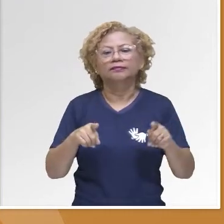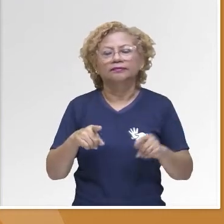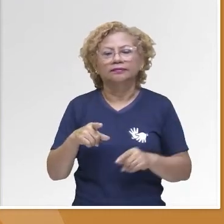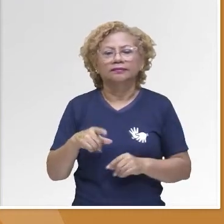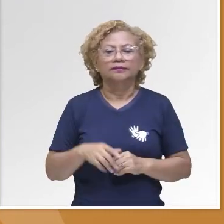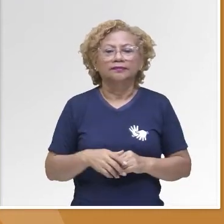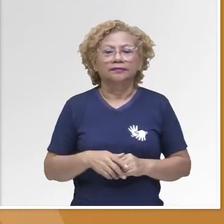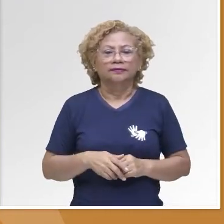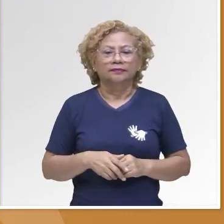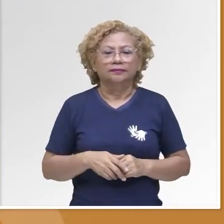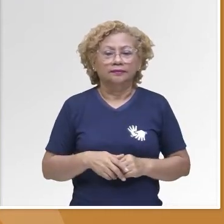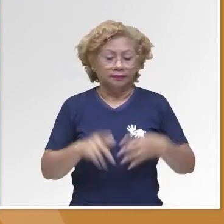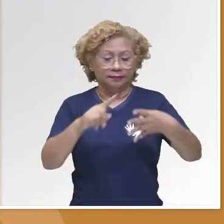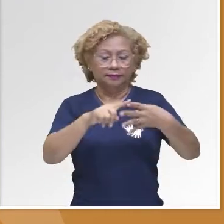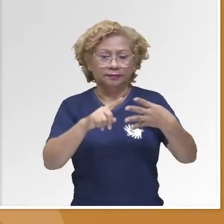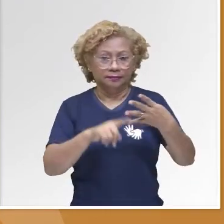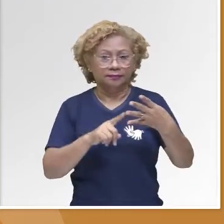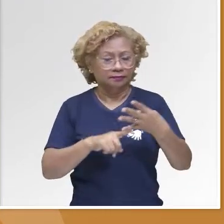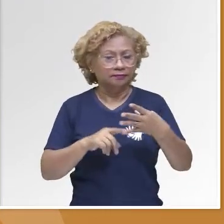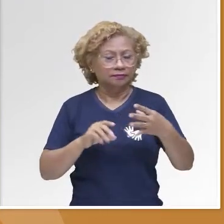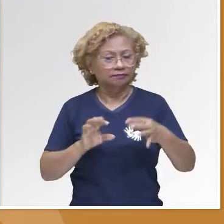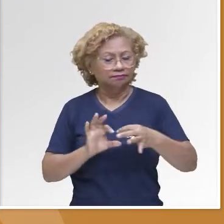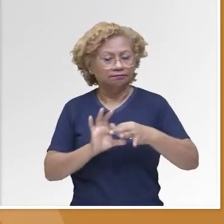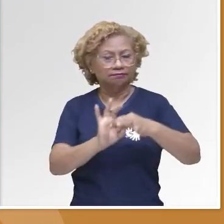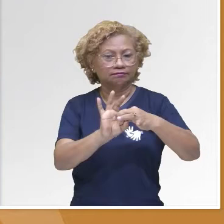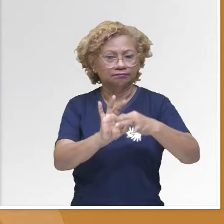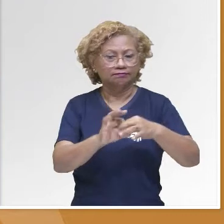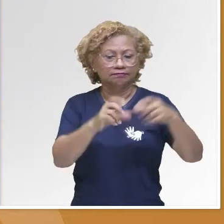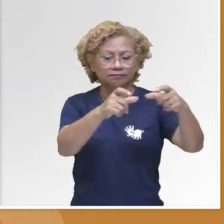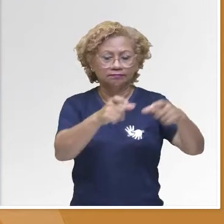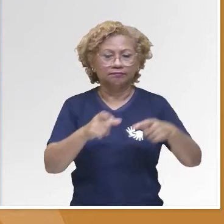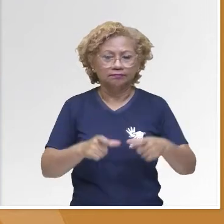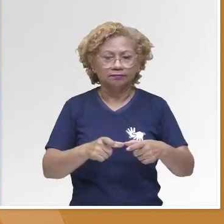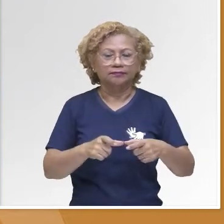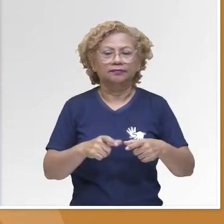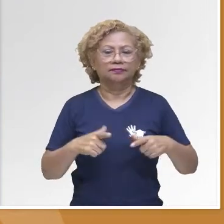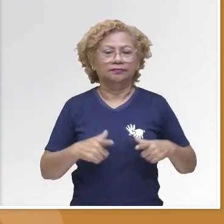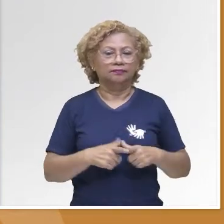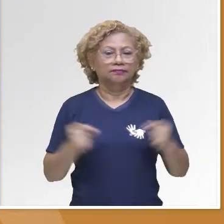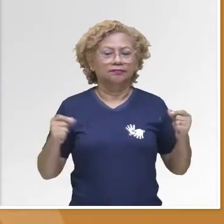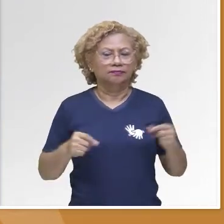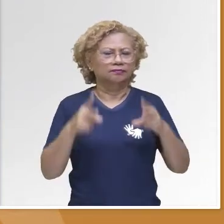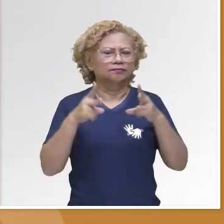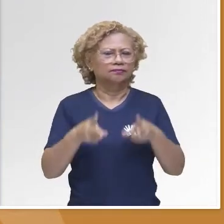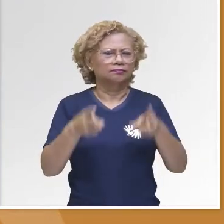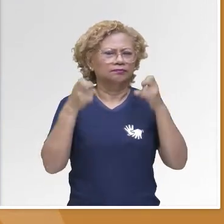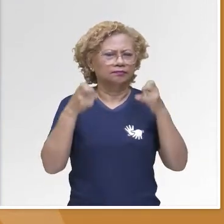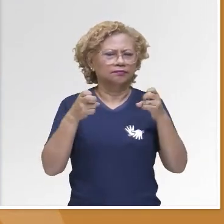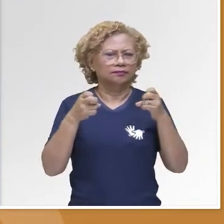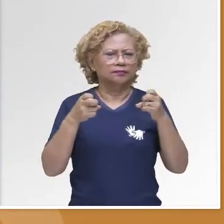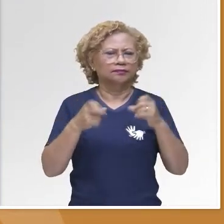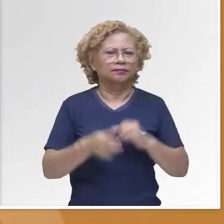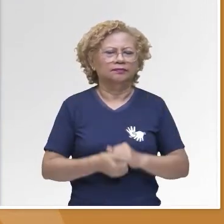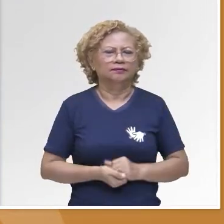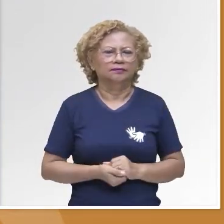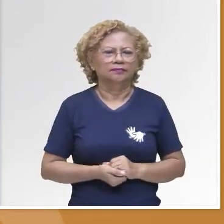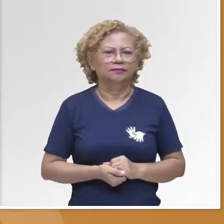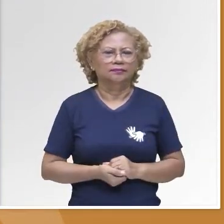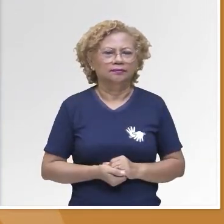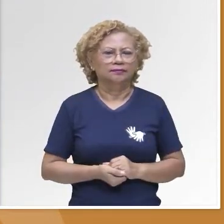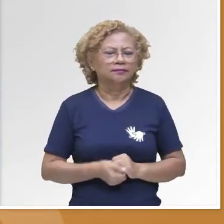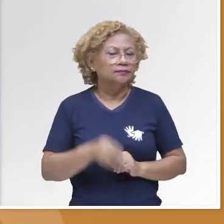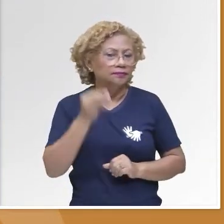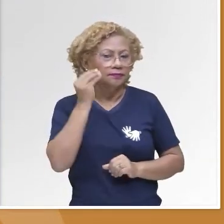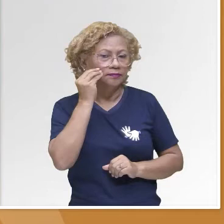vocês entenderem melhor essa questão da localização do Japão, vamos observar aqui ao meu lado. A gente vai ver